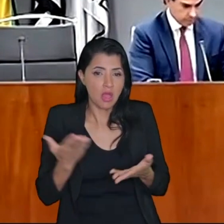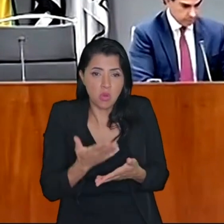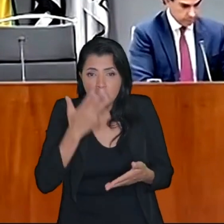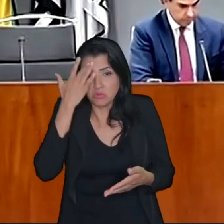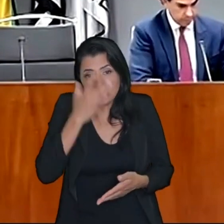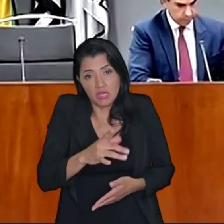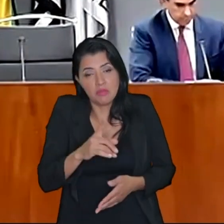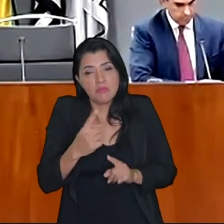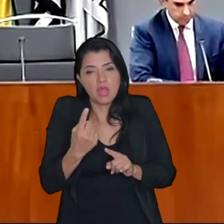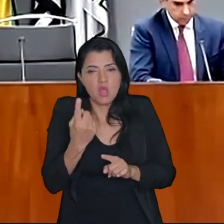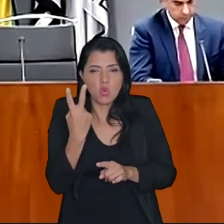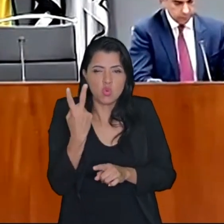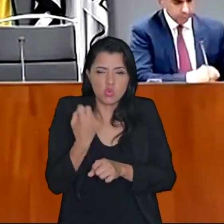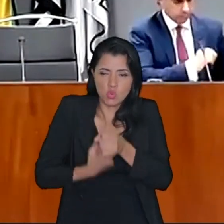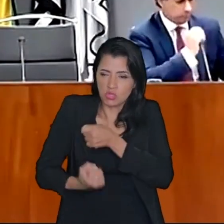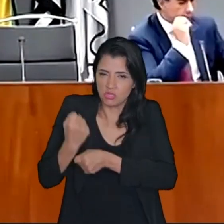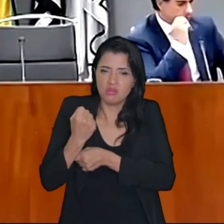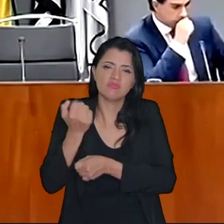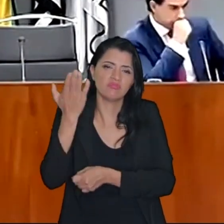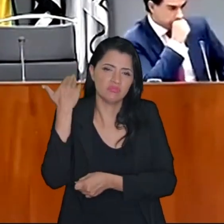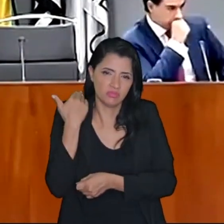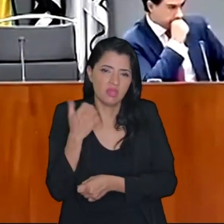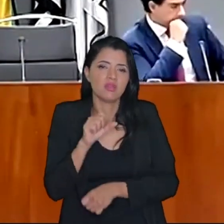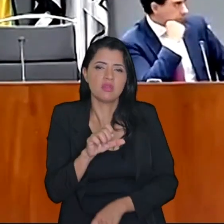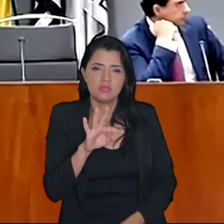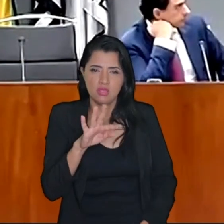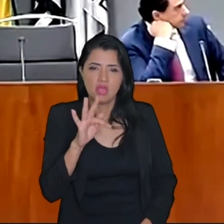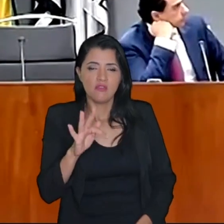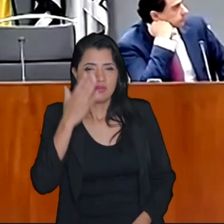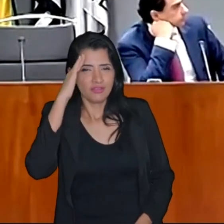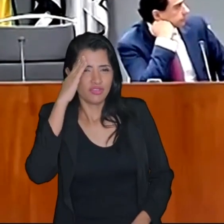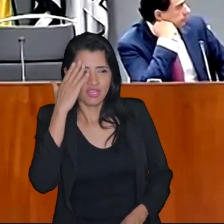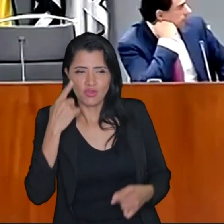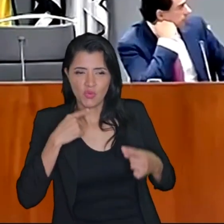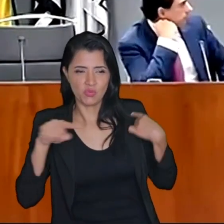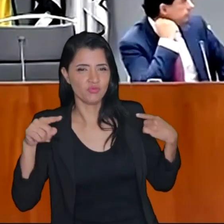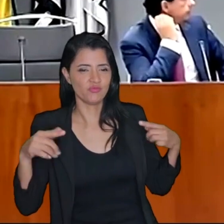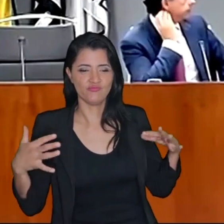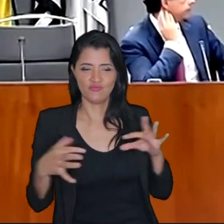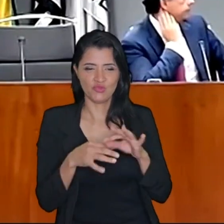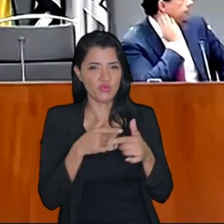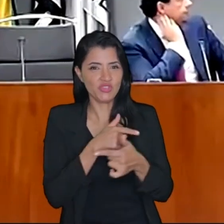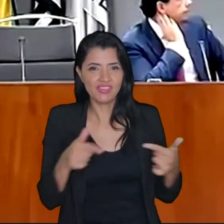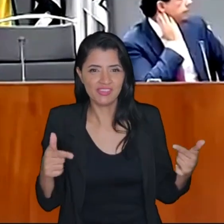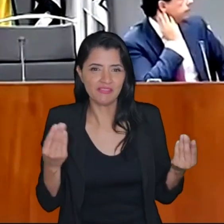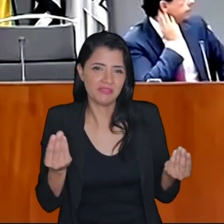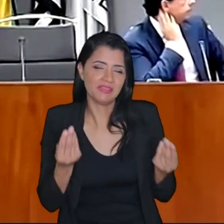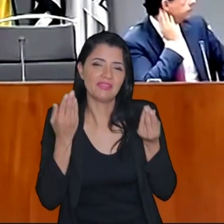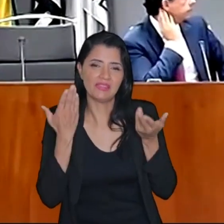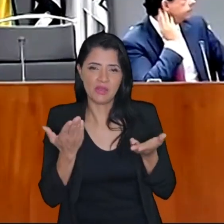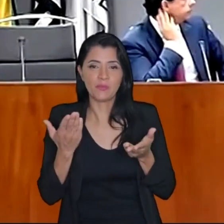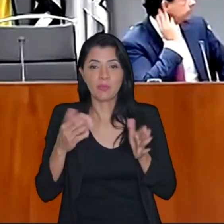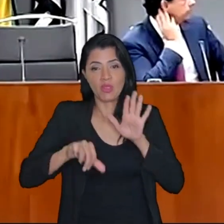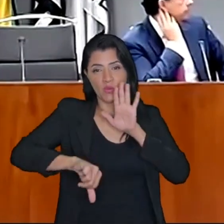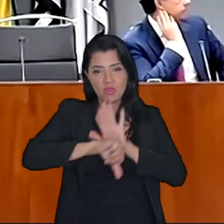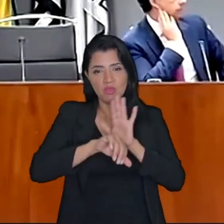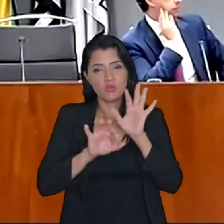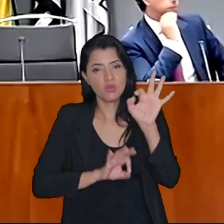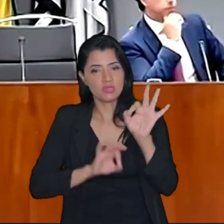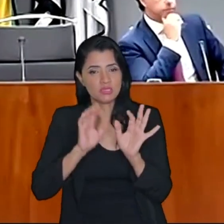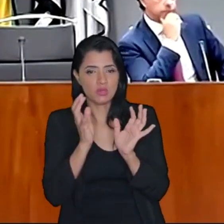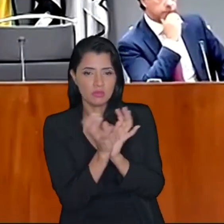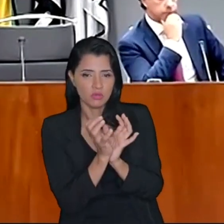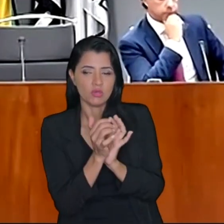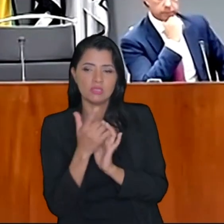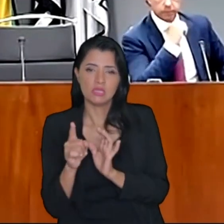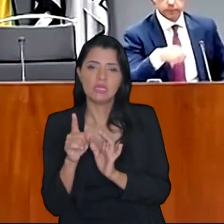1 ou 2 anos o Supremo Tribunal Federal entendia que não havia conexão, portanto, entre o crime de organização criminosa e